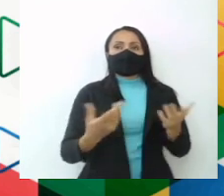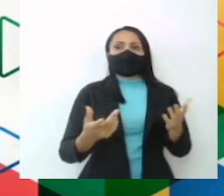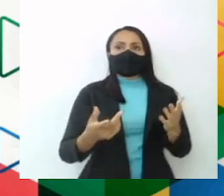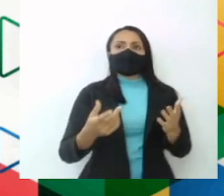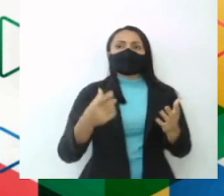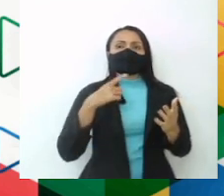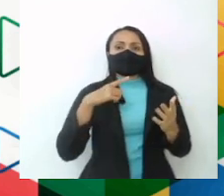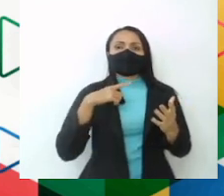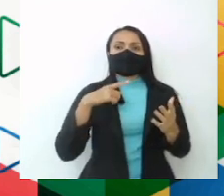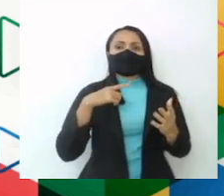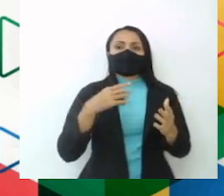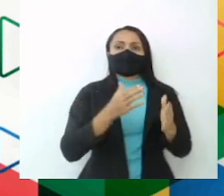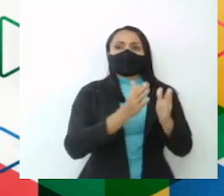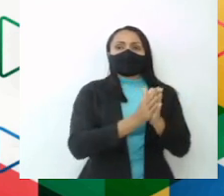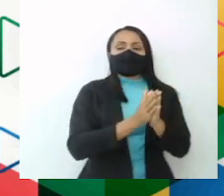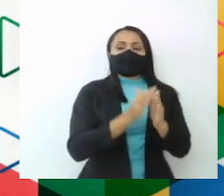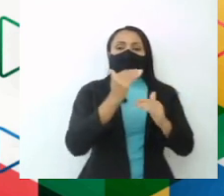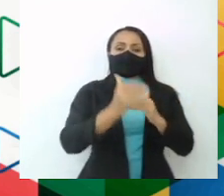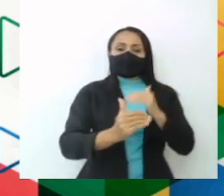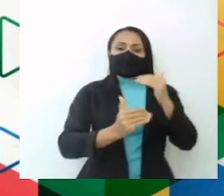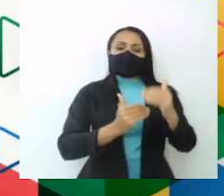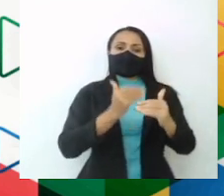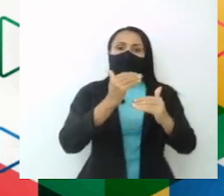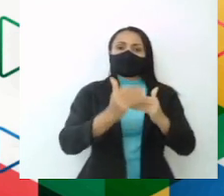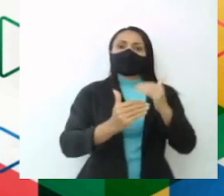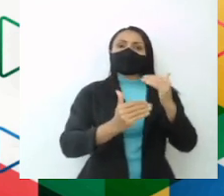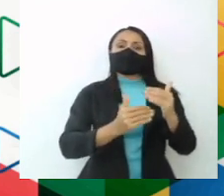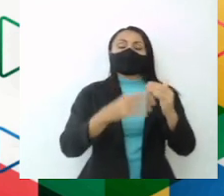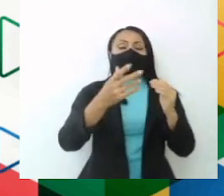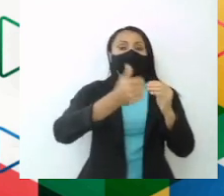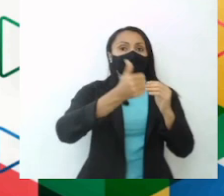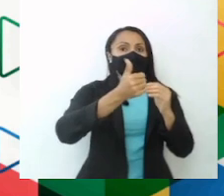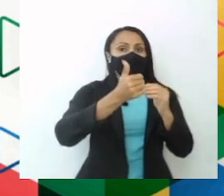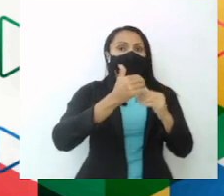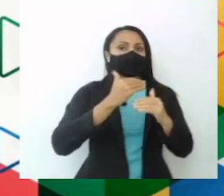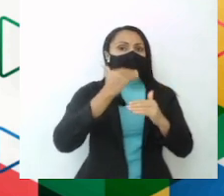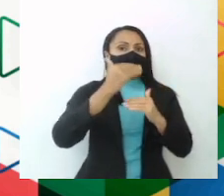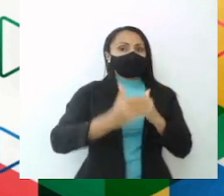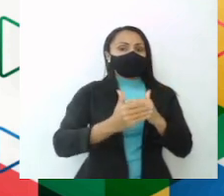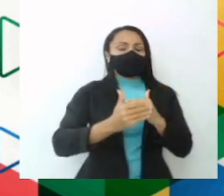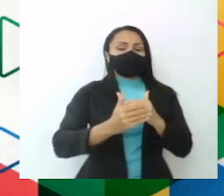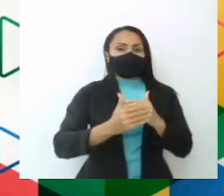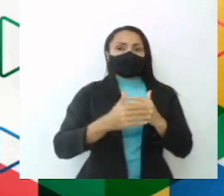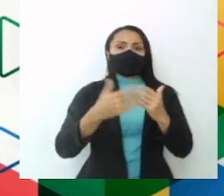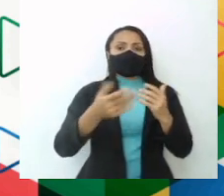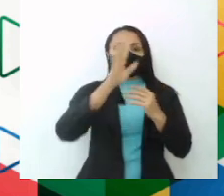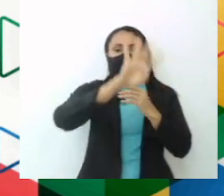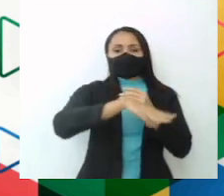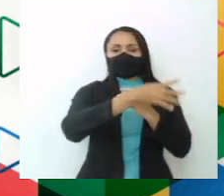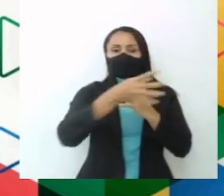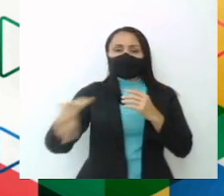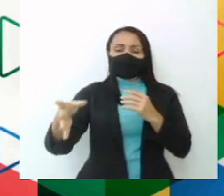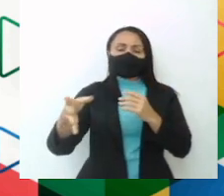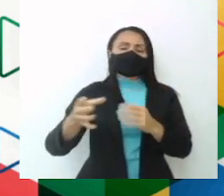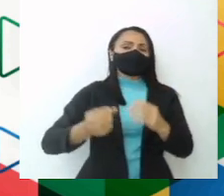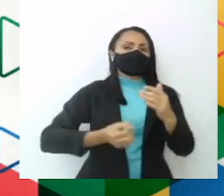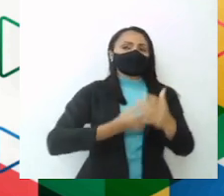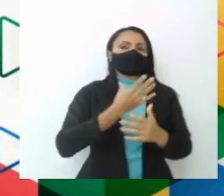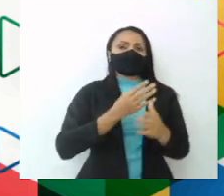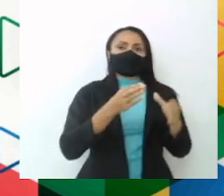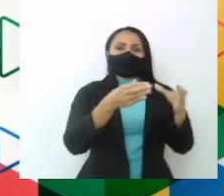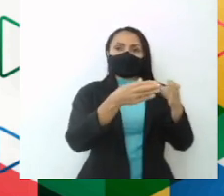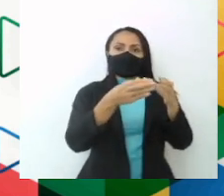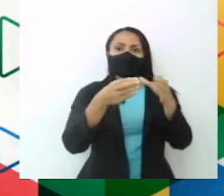uns passos a serem seguidos. Primeiro passo é construir uma tabela agrupando